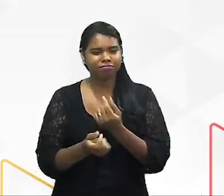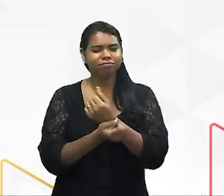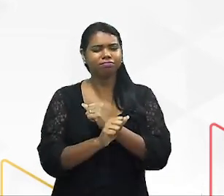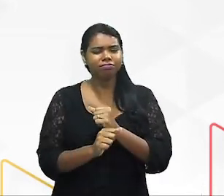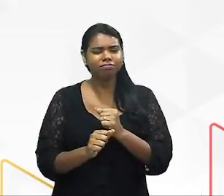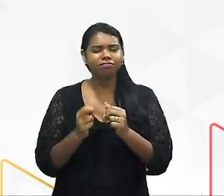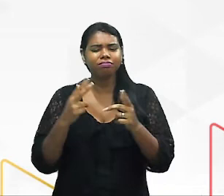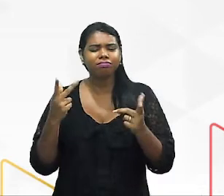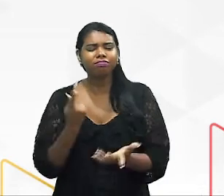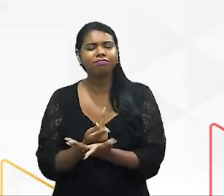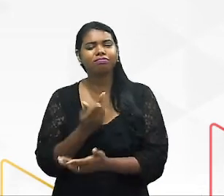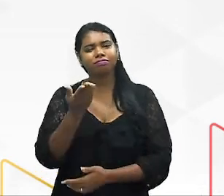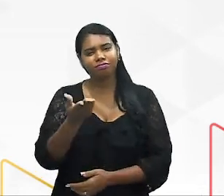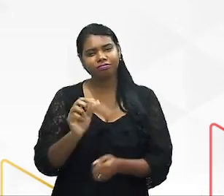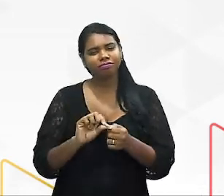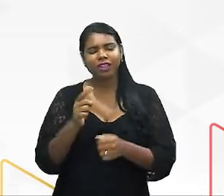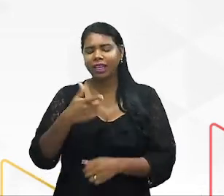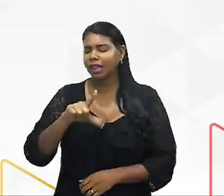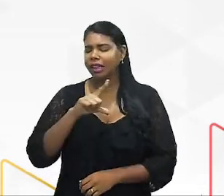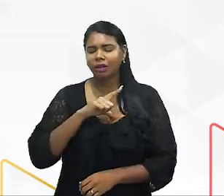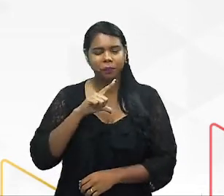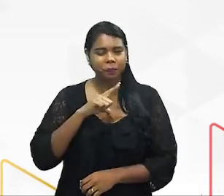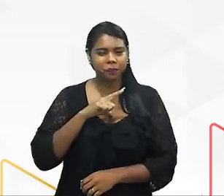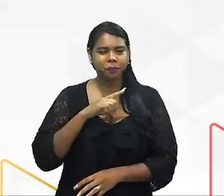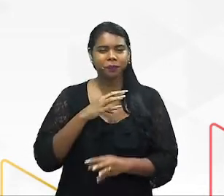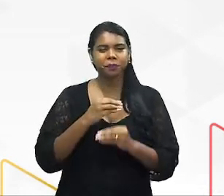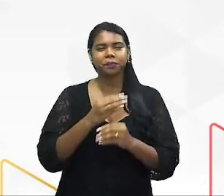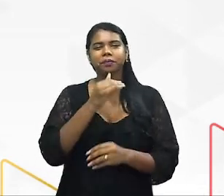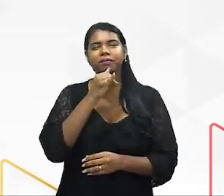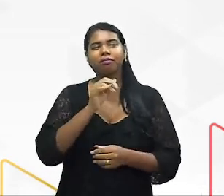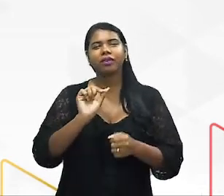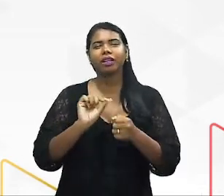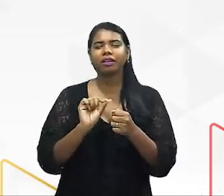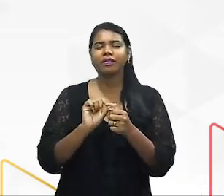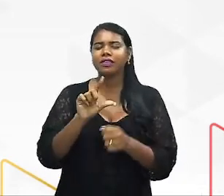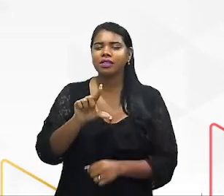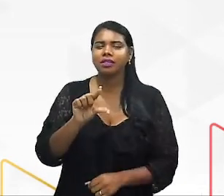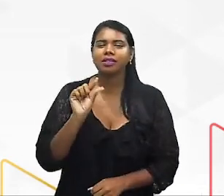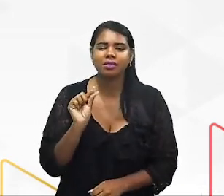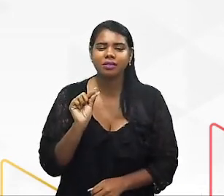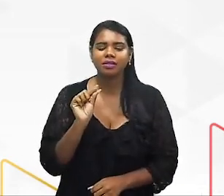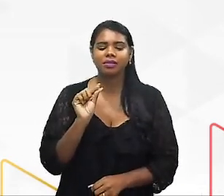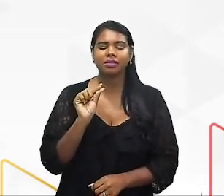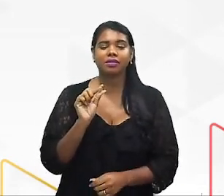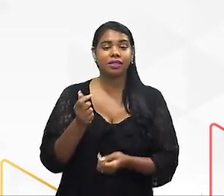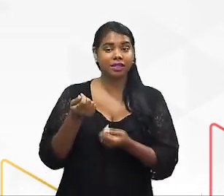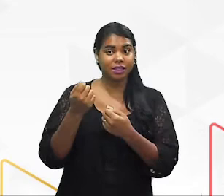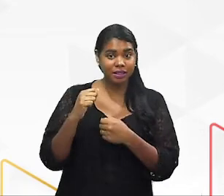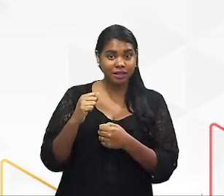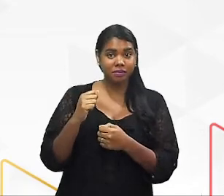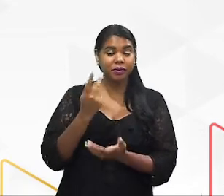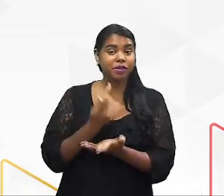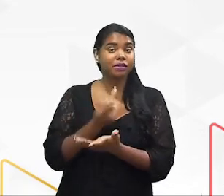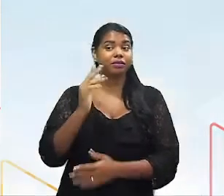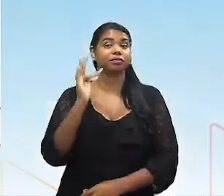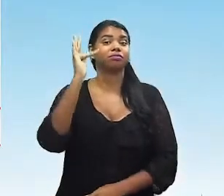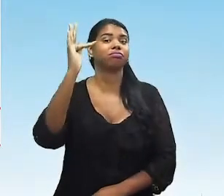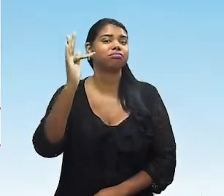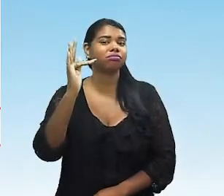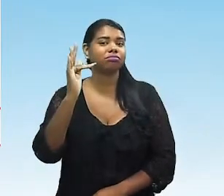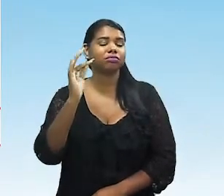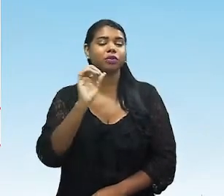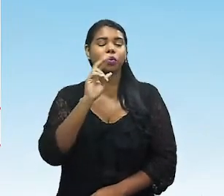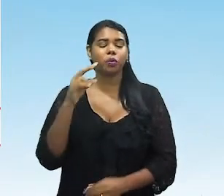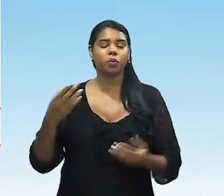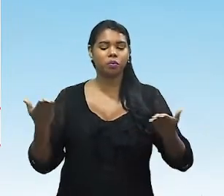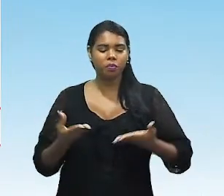consequências. Ou seja, não existe a gente fazer uma escolha sem receber as consequências. Sejam elas